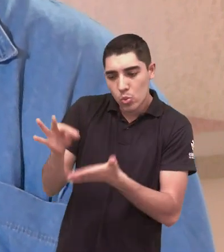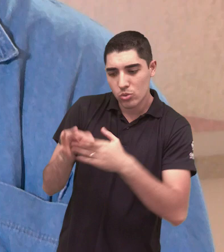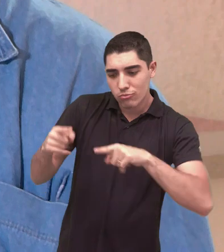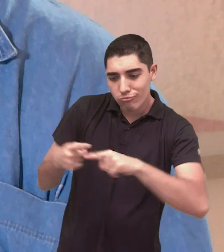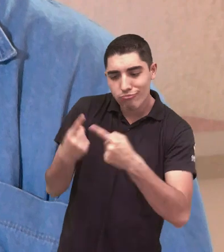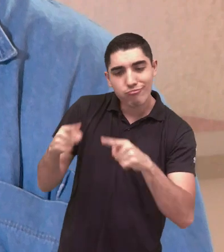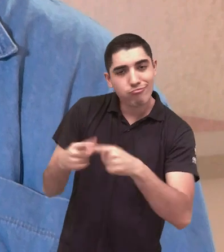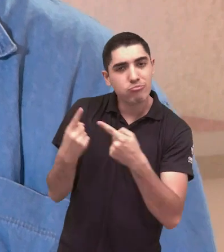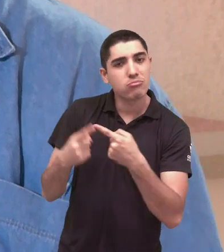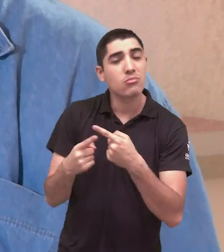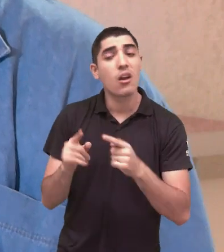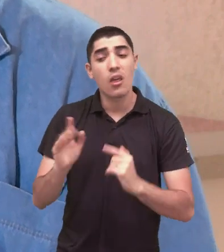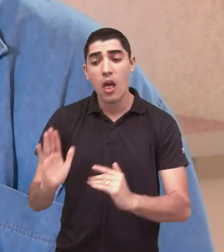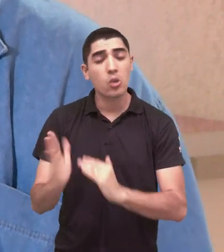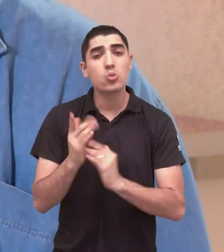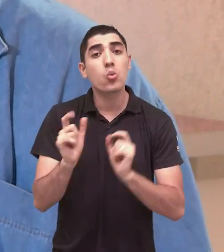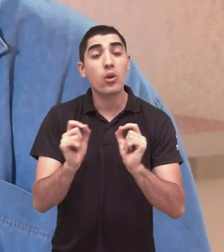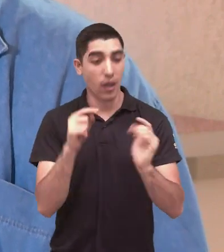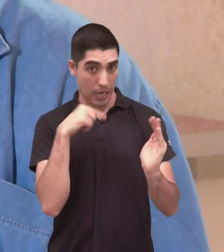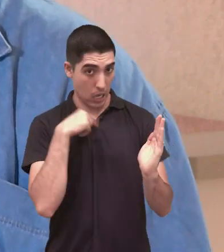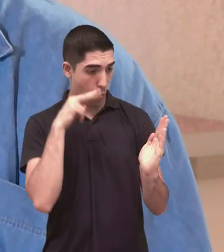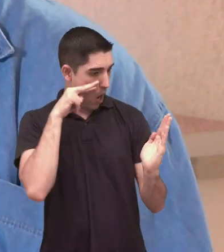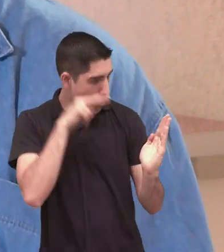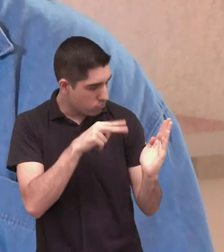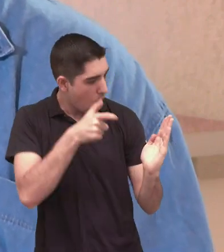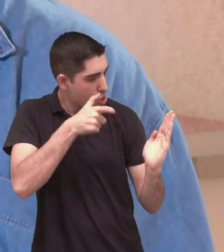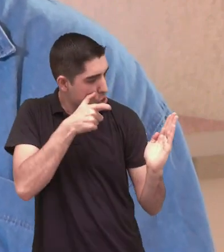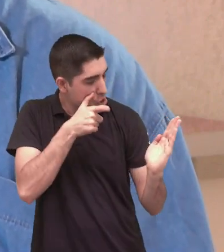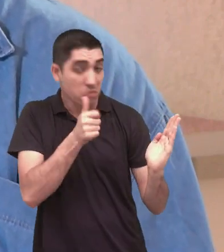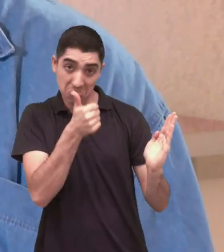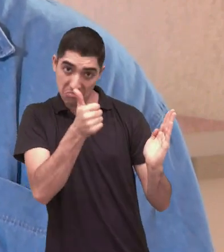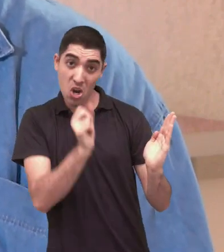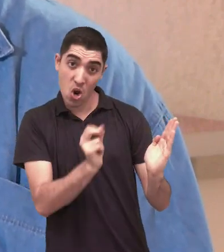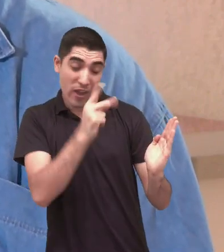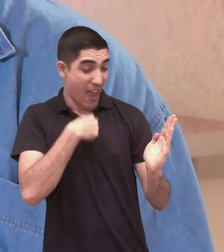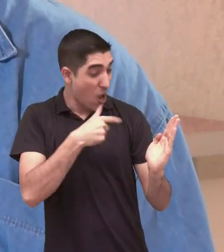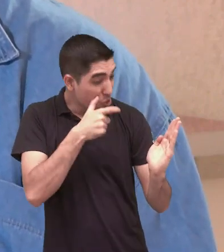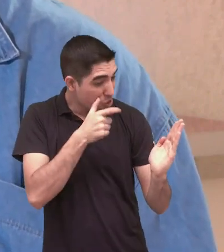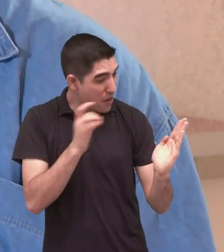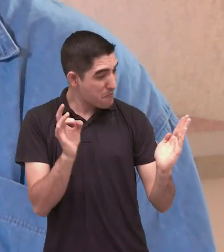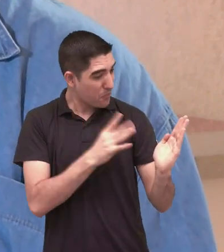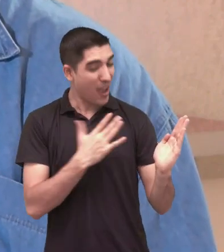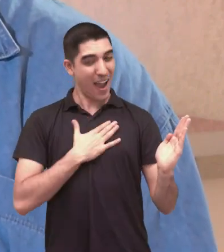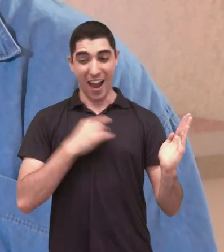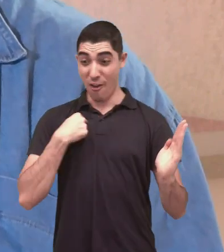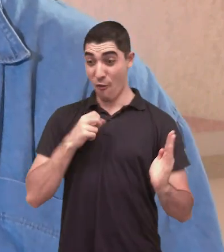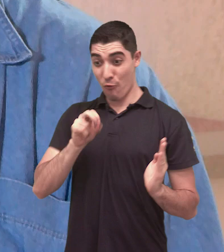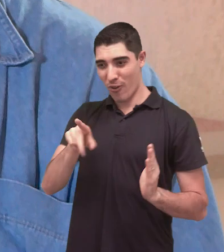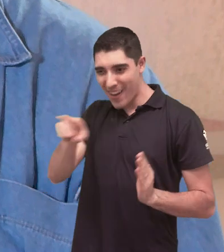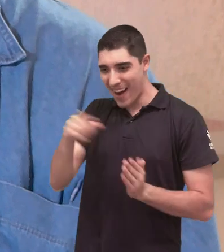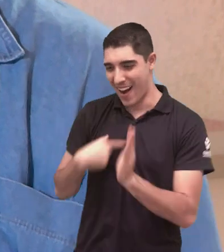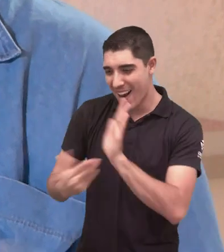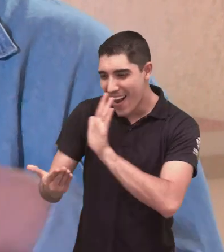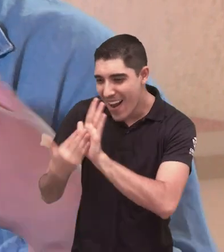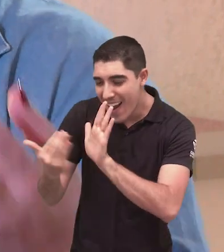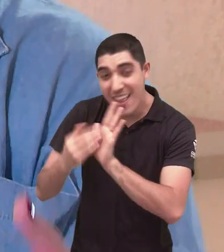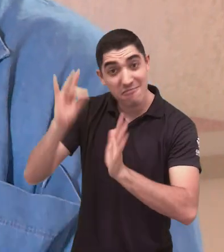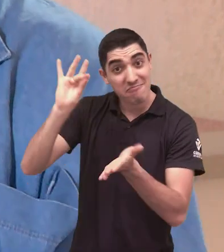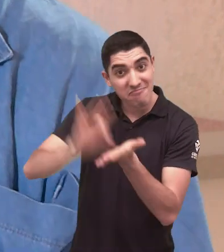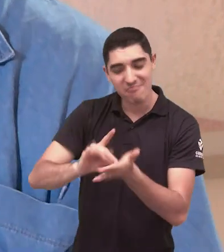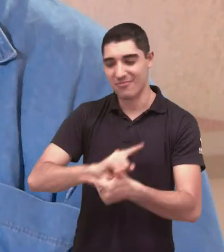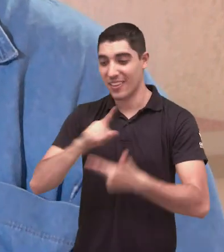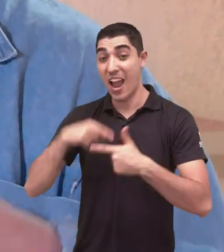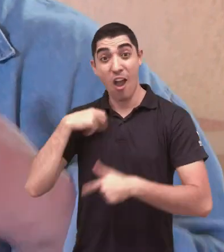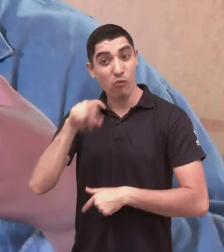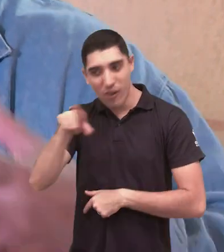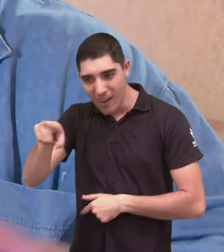O que isso faz? Com que você consuma o conteúdo ali, mas que você saia dali e tenha um hobby. Então, vai ler um livro, vai fazer alguma